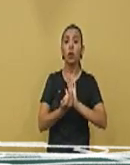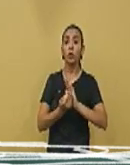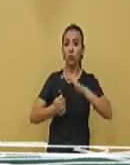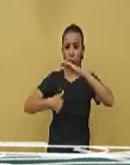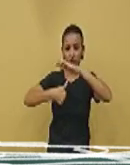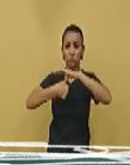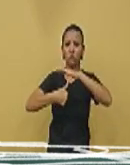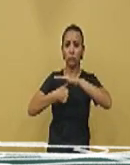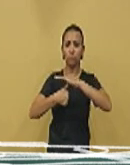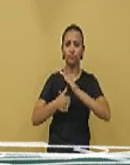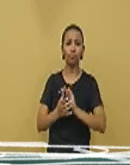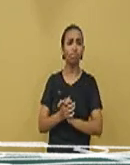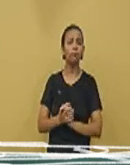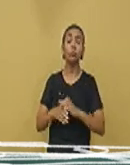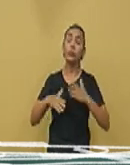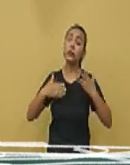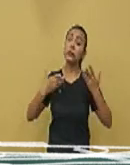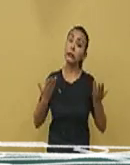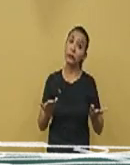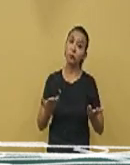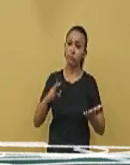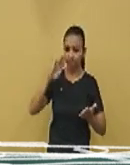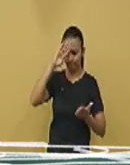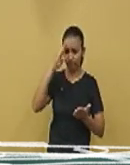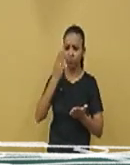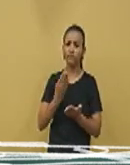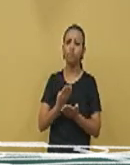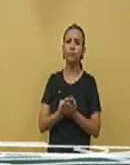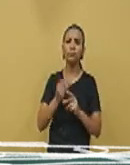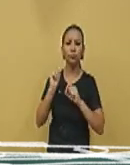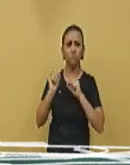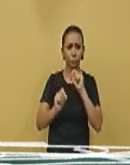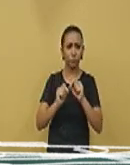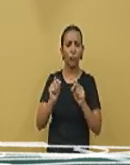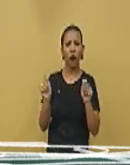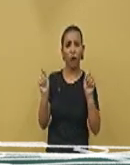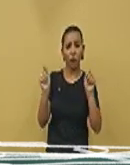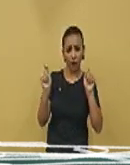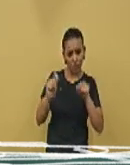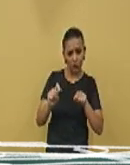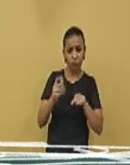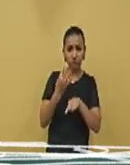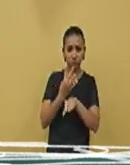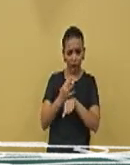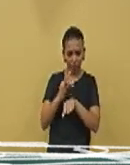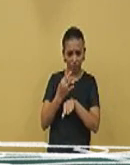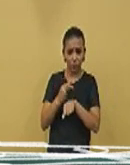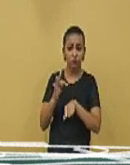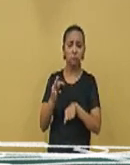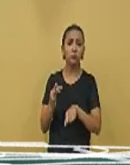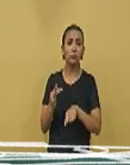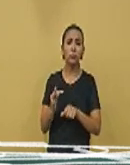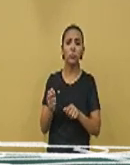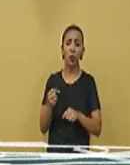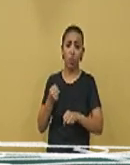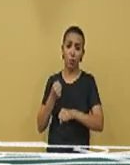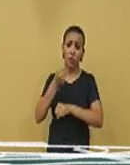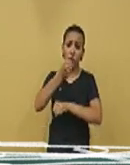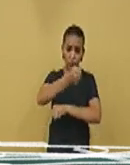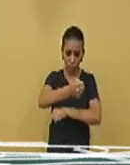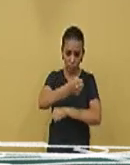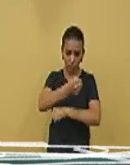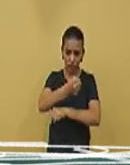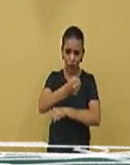reitor. É, então, acreditamos que capacitação técnica para assumir